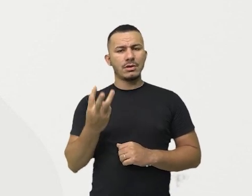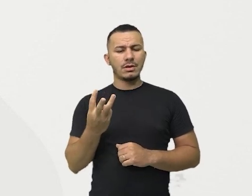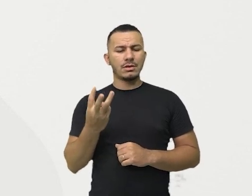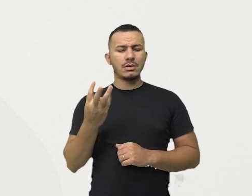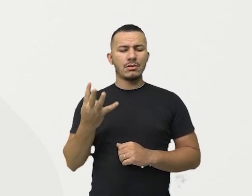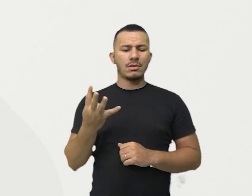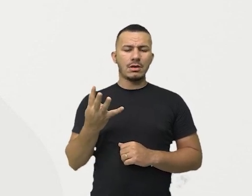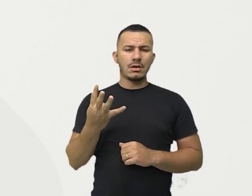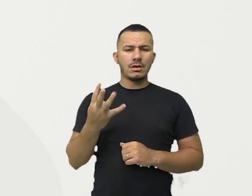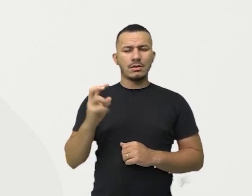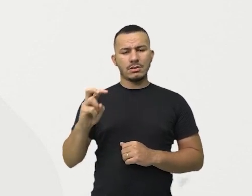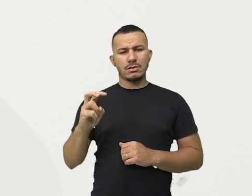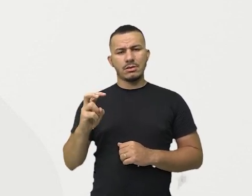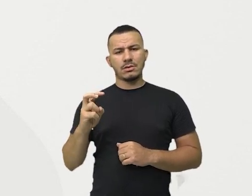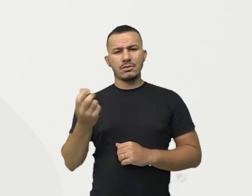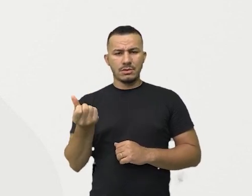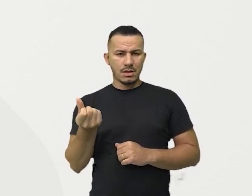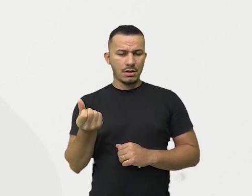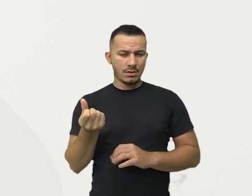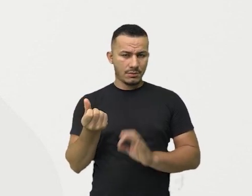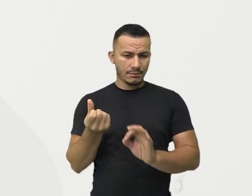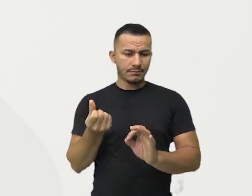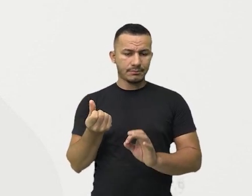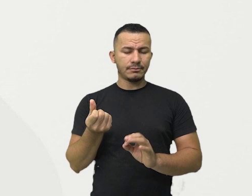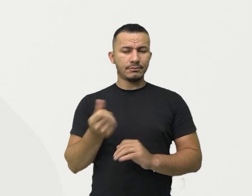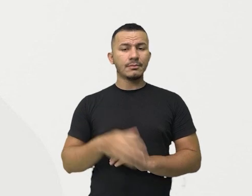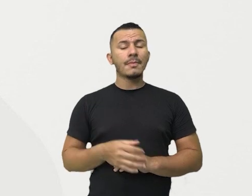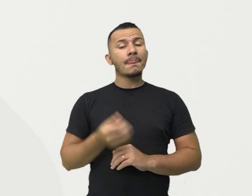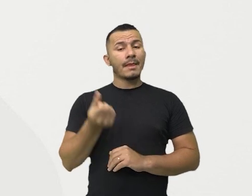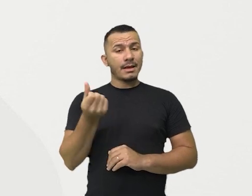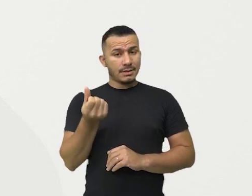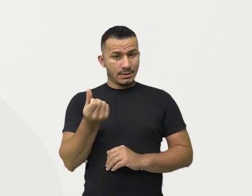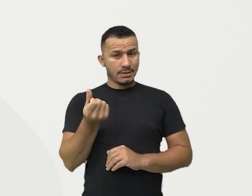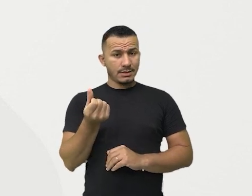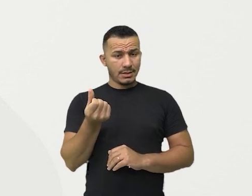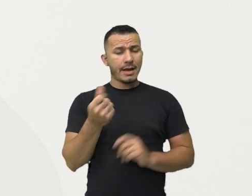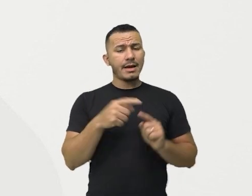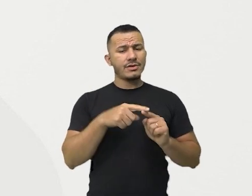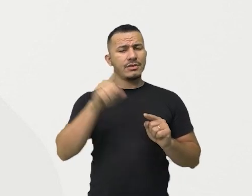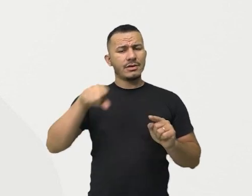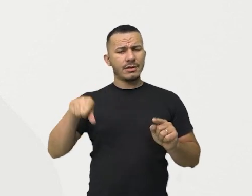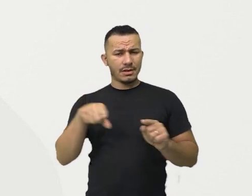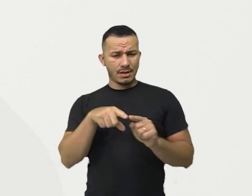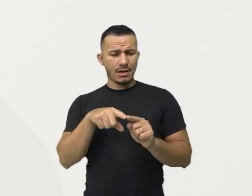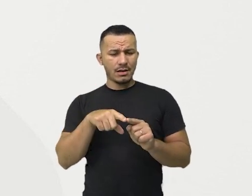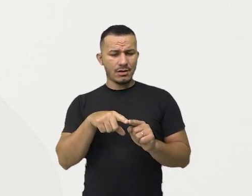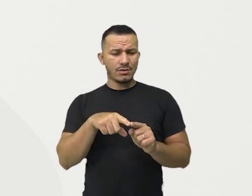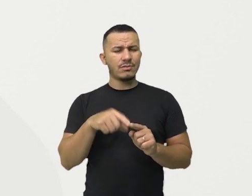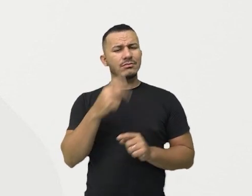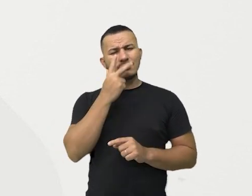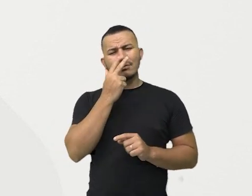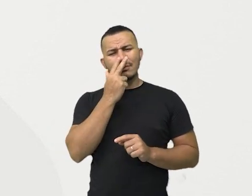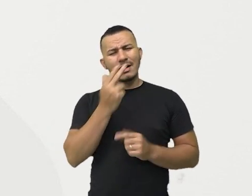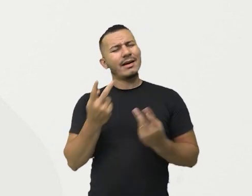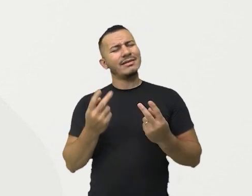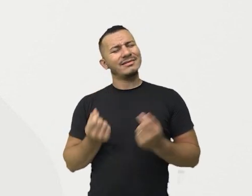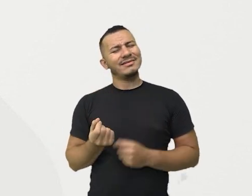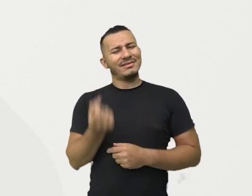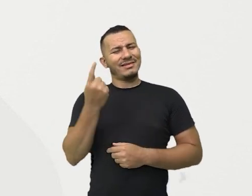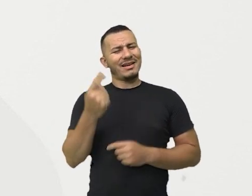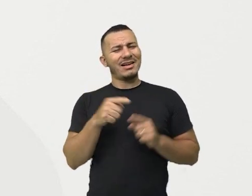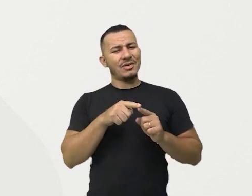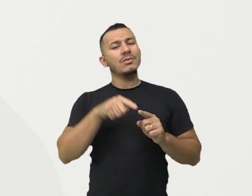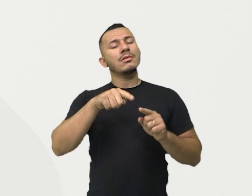3, 4, 5, 6, tá legal? Nós temos 6 triângulos, pessoal. Por mais que tá meio estranho,